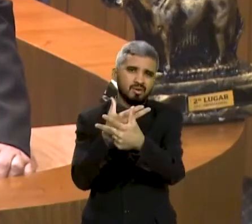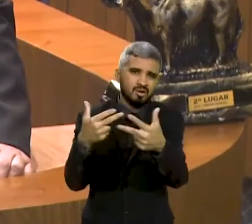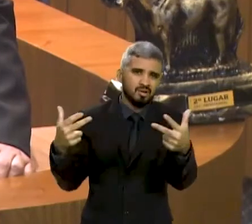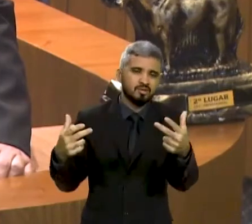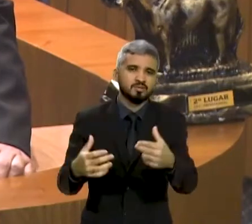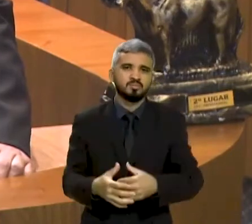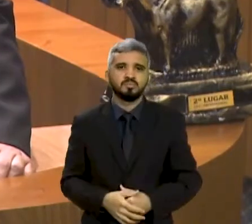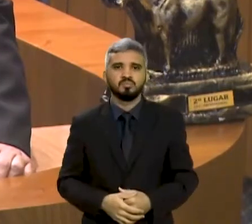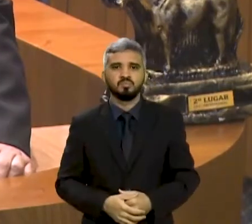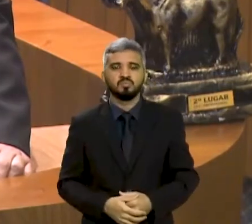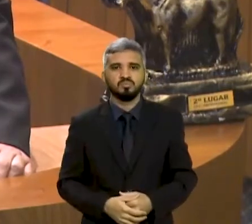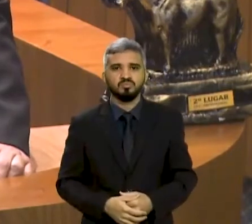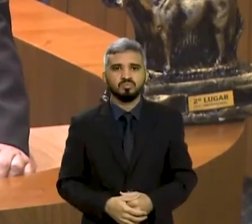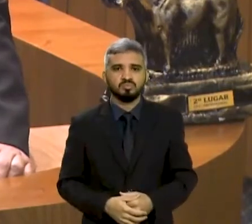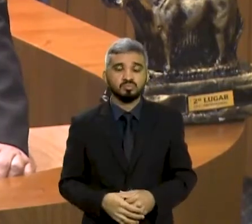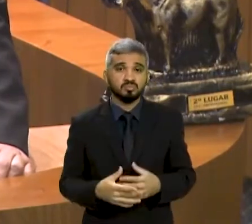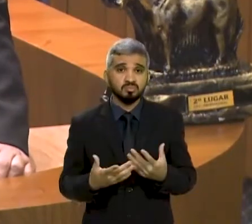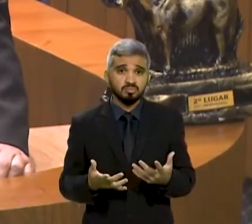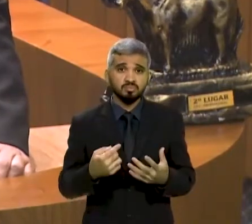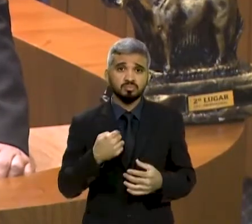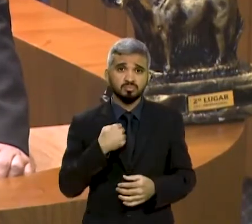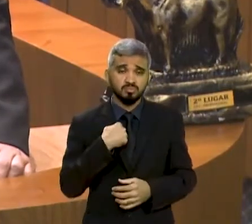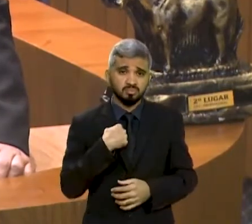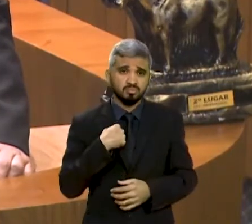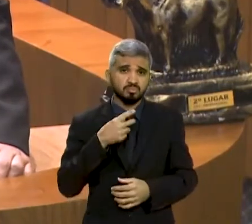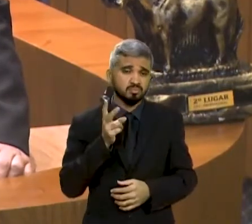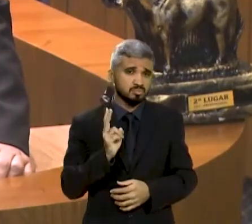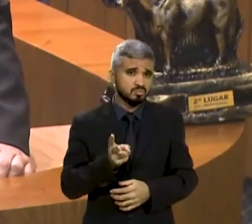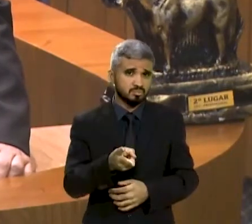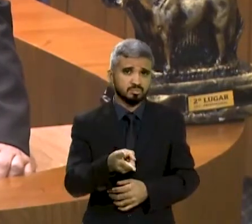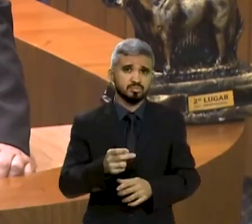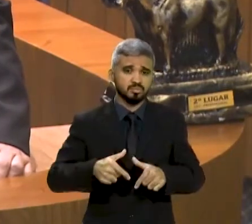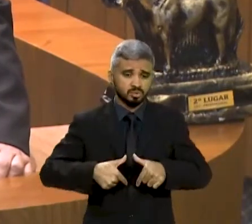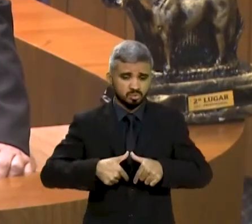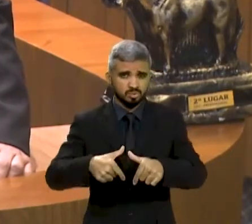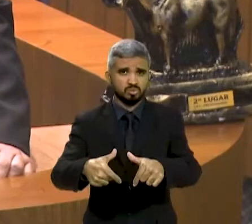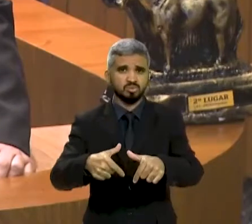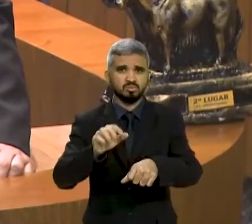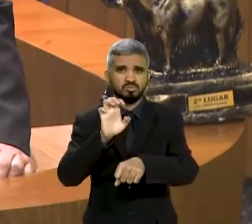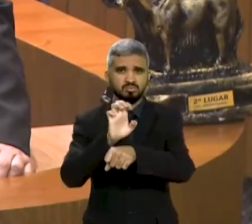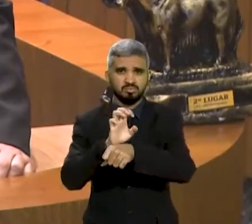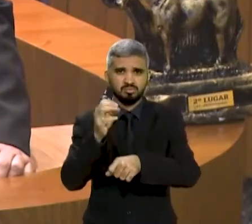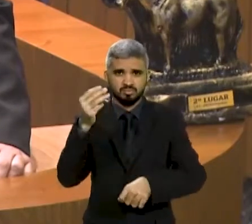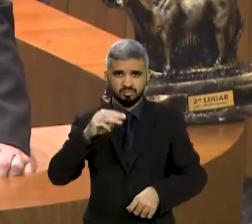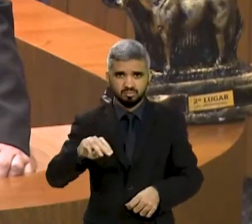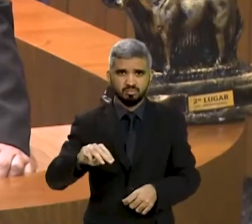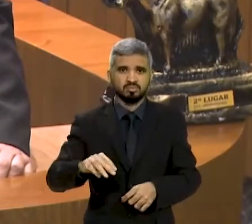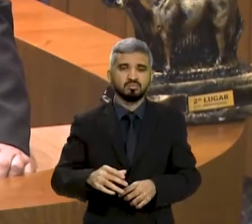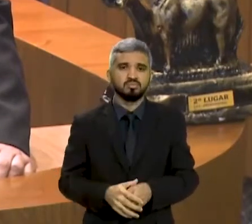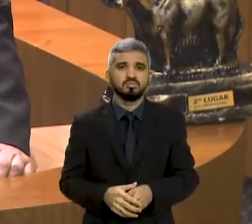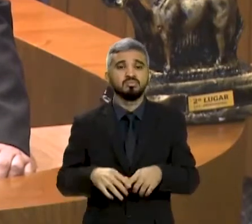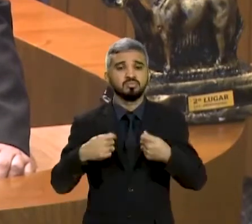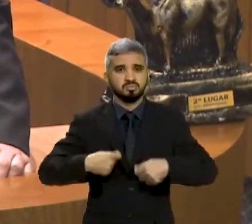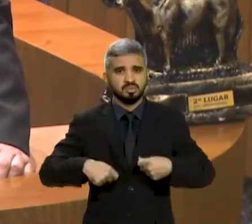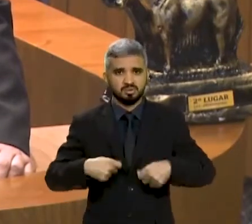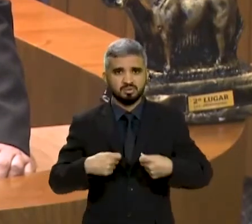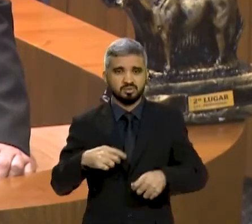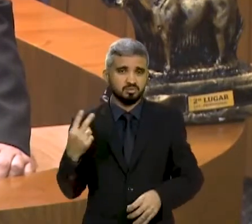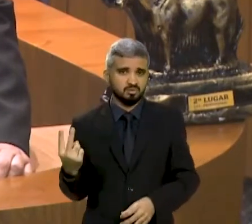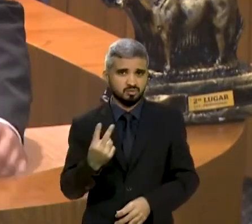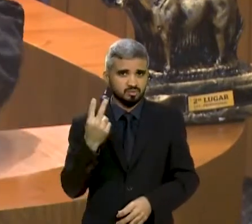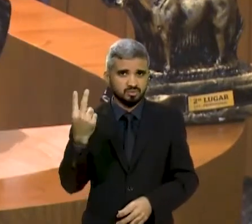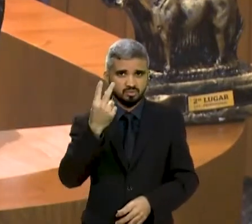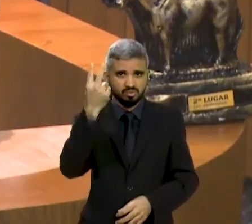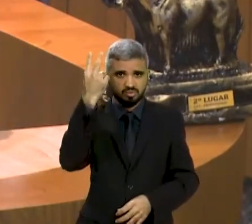de vaquejada. E isso é o que eu venho sempre lutar aqui no estado do Maranhão, para que seja valorizado esse esporte,